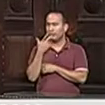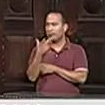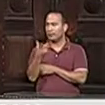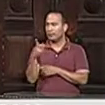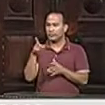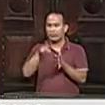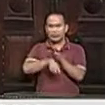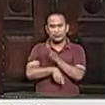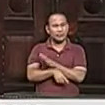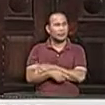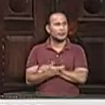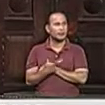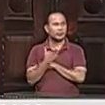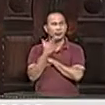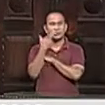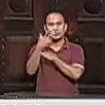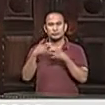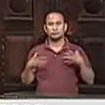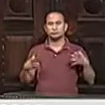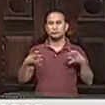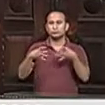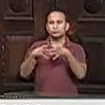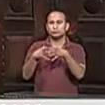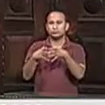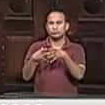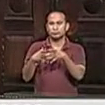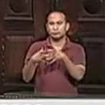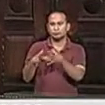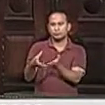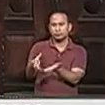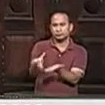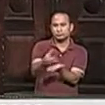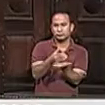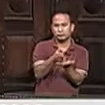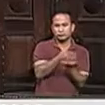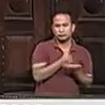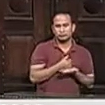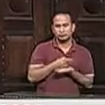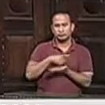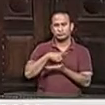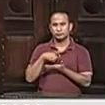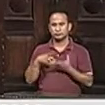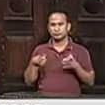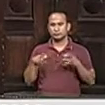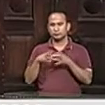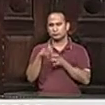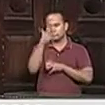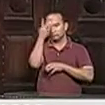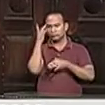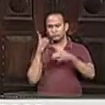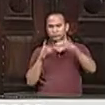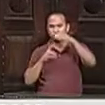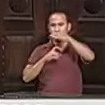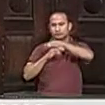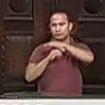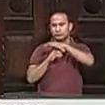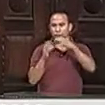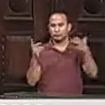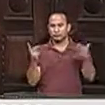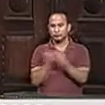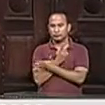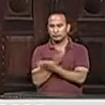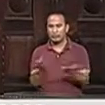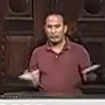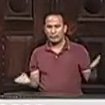Makeba e com a unidade de acolhimento Metamorfose Ambulante estão ameaçados de fechar.